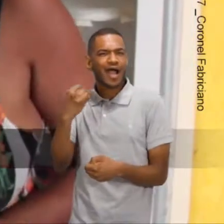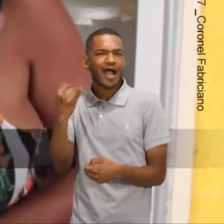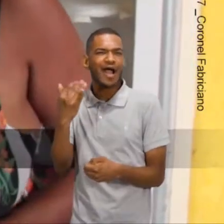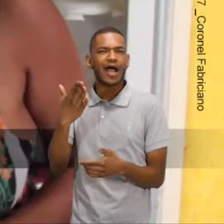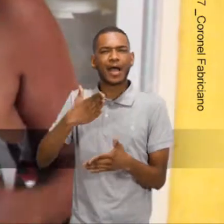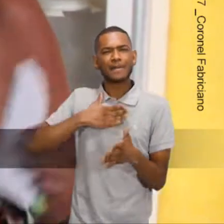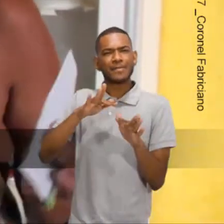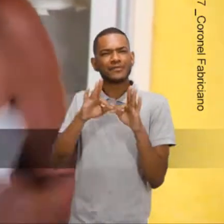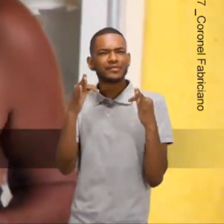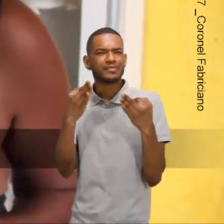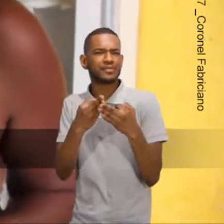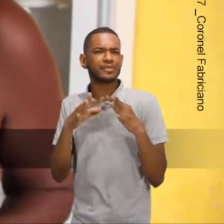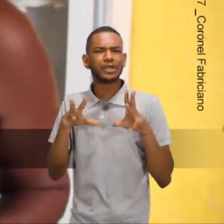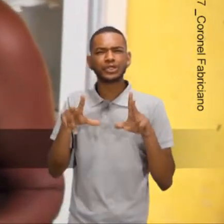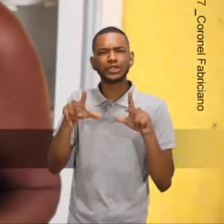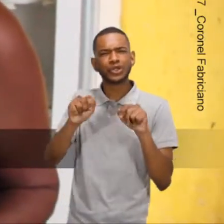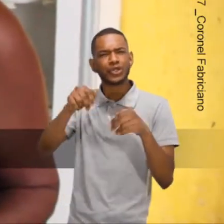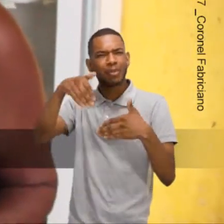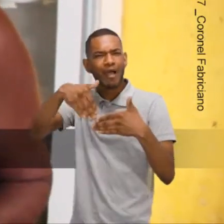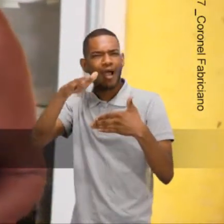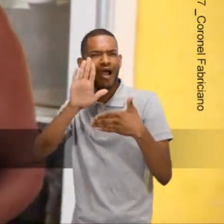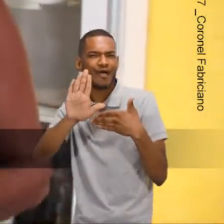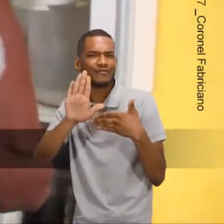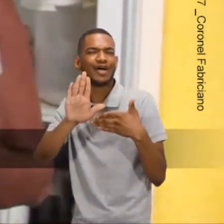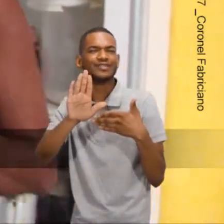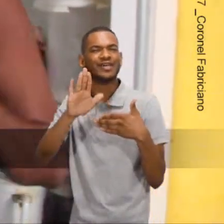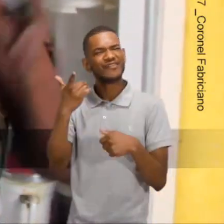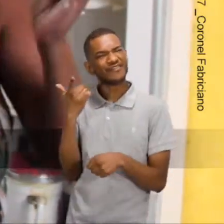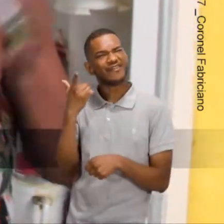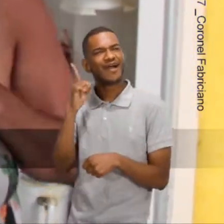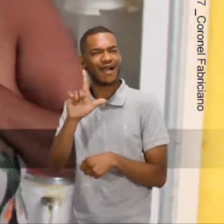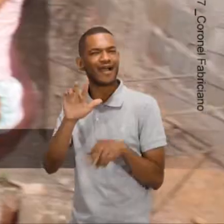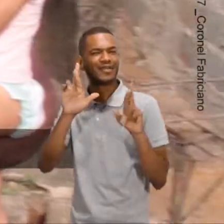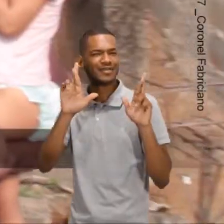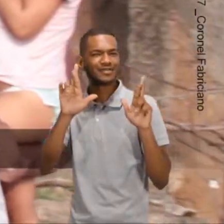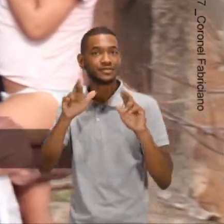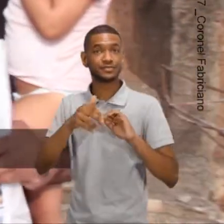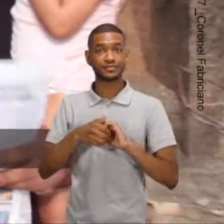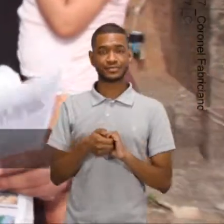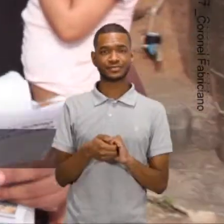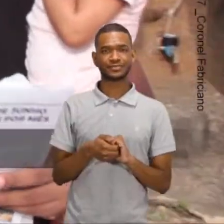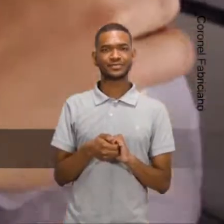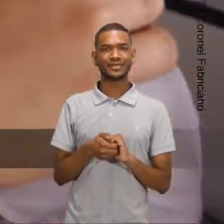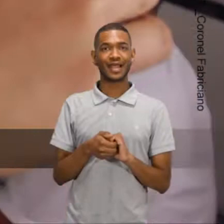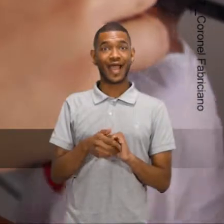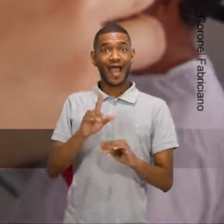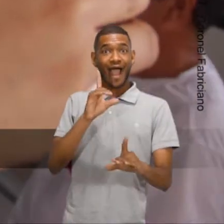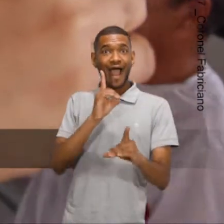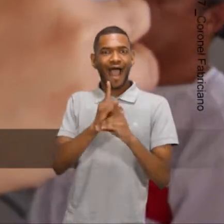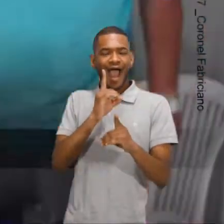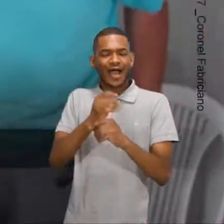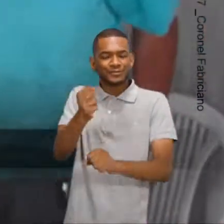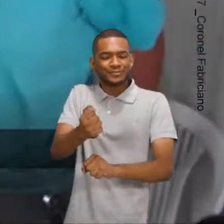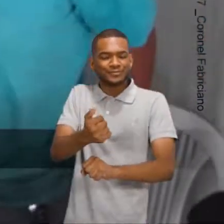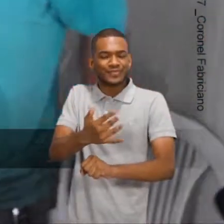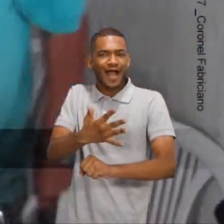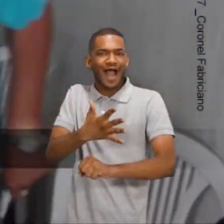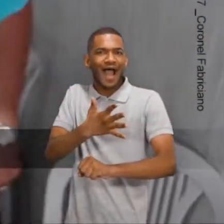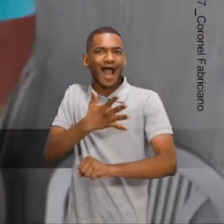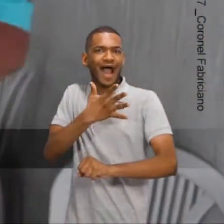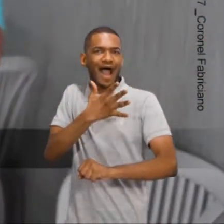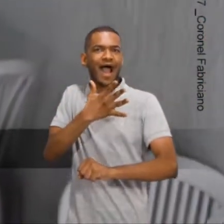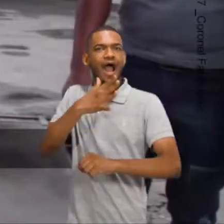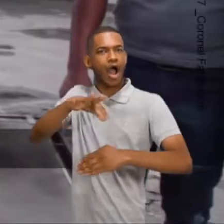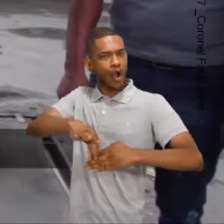Lá na minha casa, todo mundo com ele. Todo, ele vai ganhar, se Deus quiser. São reencontros emocionantes do povo